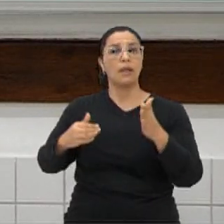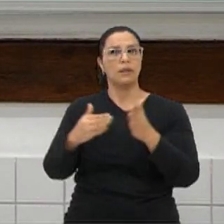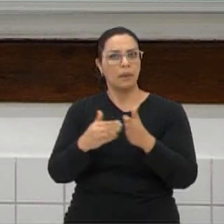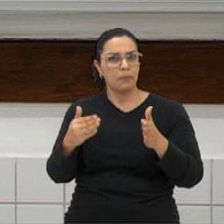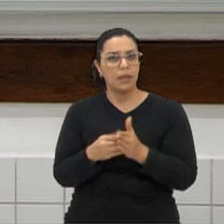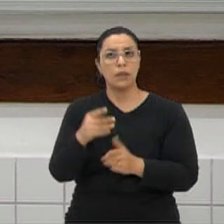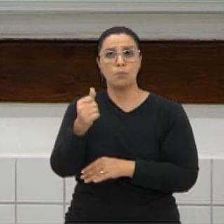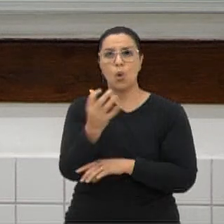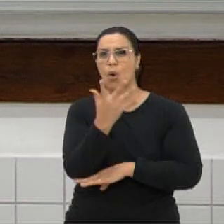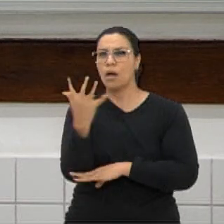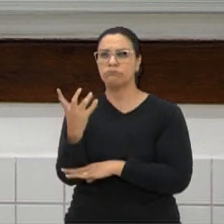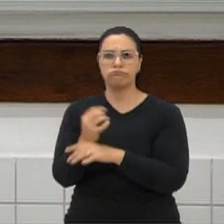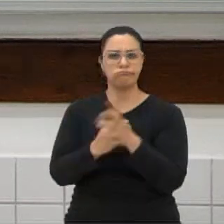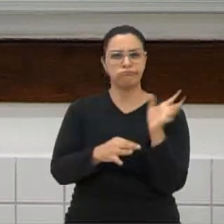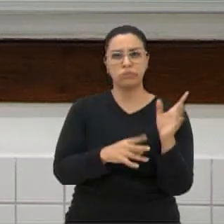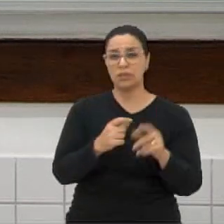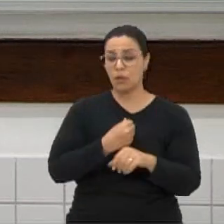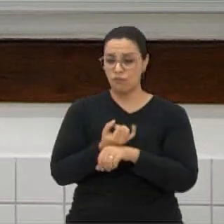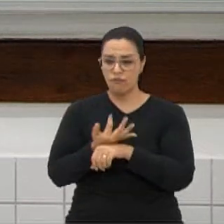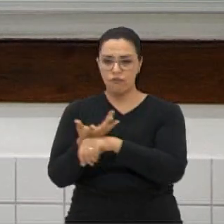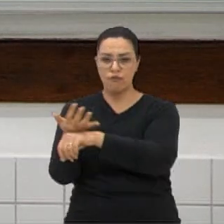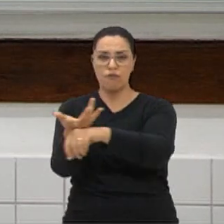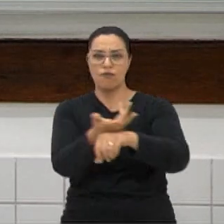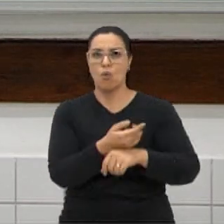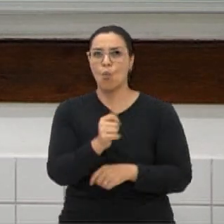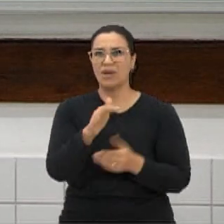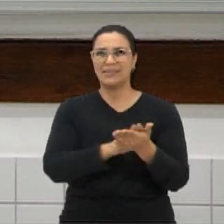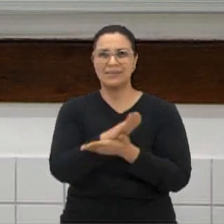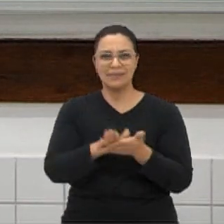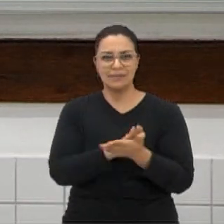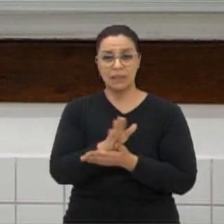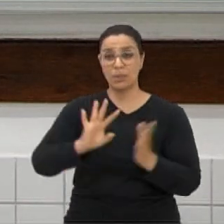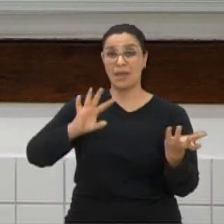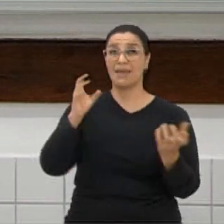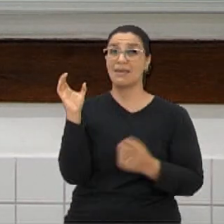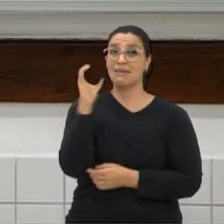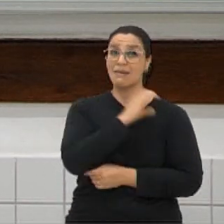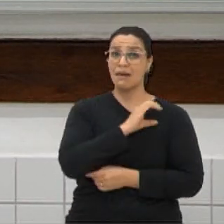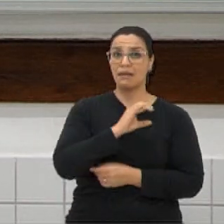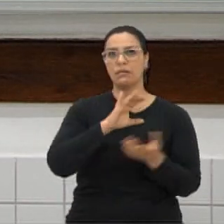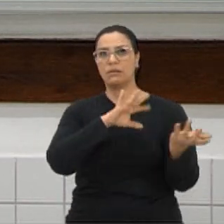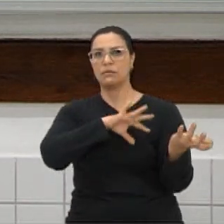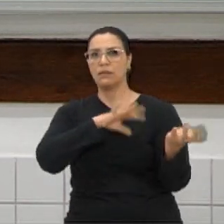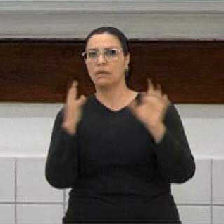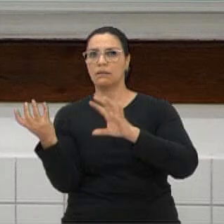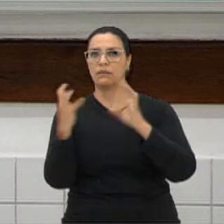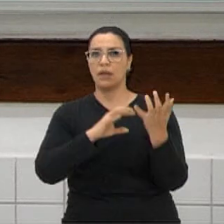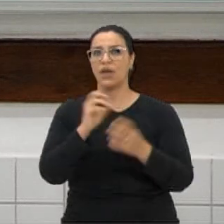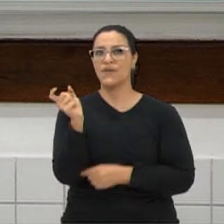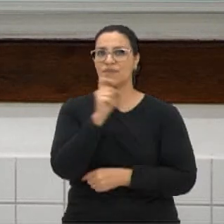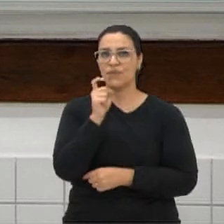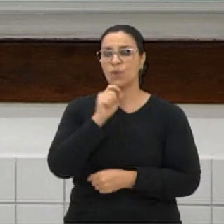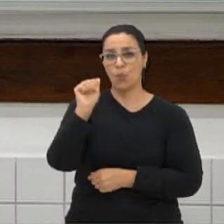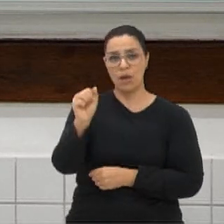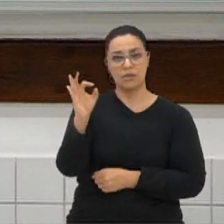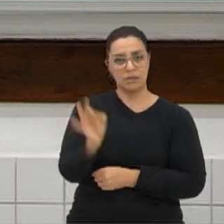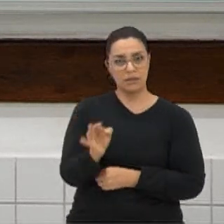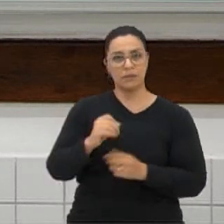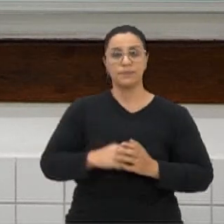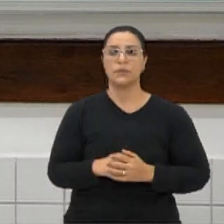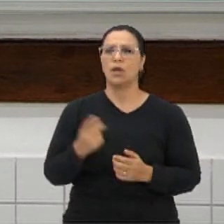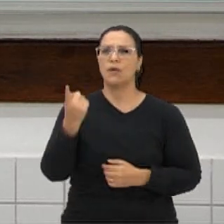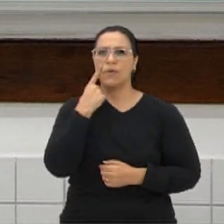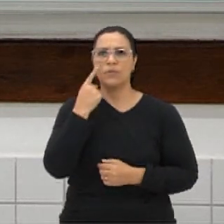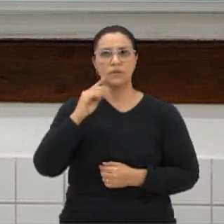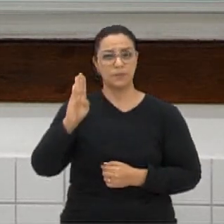limitada, existem poucas espécies vegetais adaptadas a essas condições climáticas. Então essa alternativa, a letra A, ela está correta.